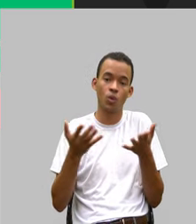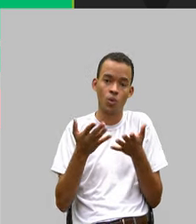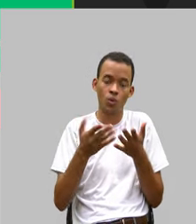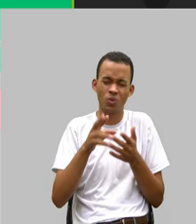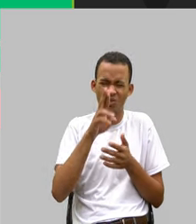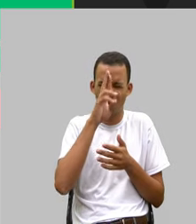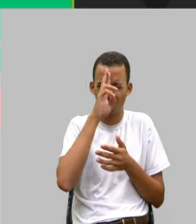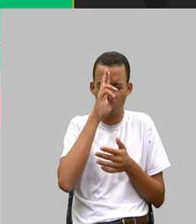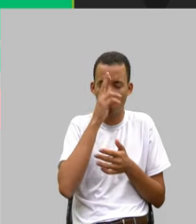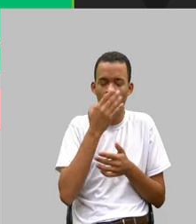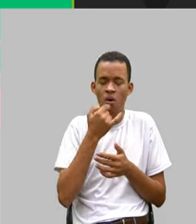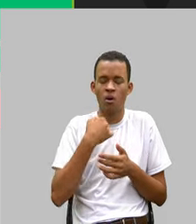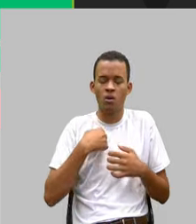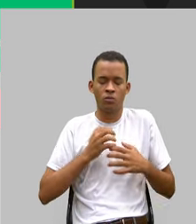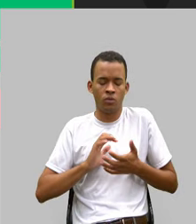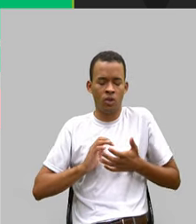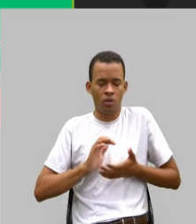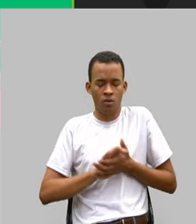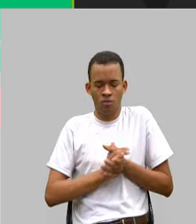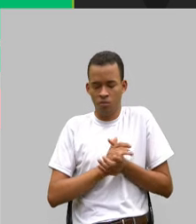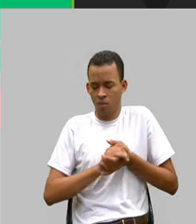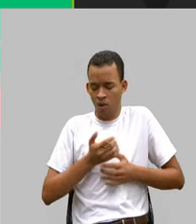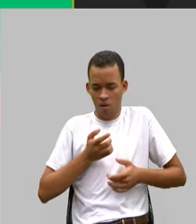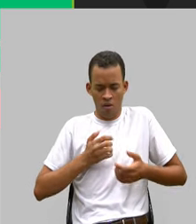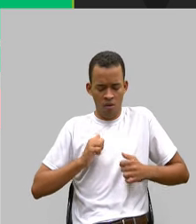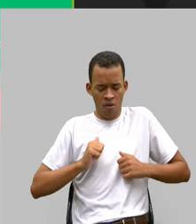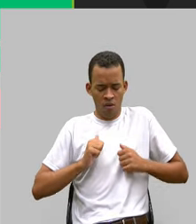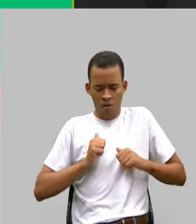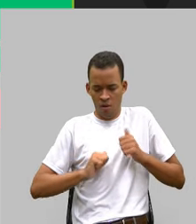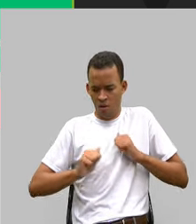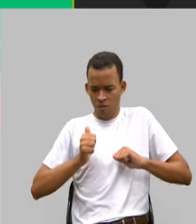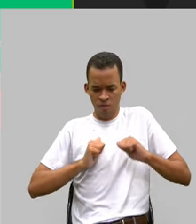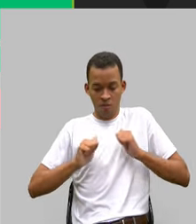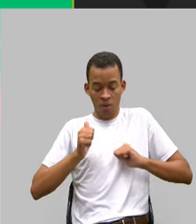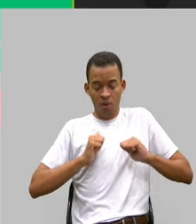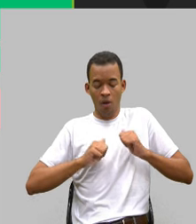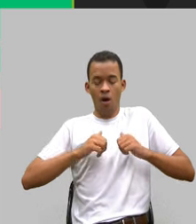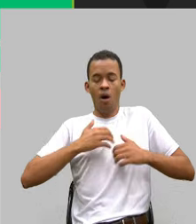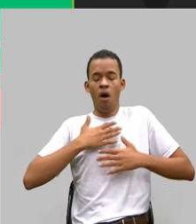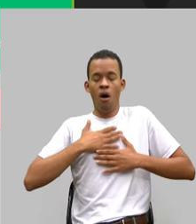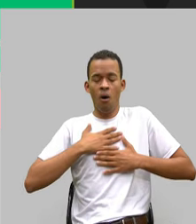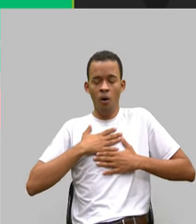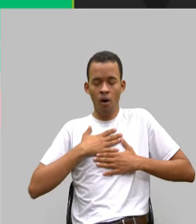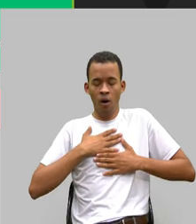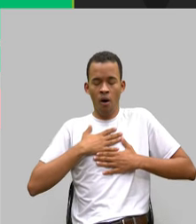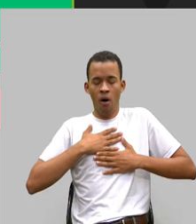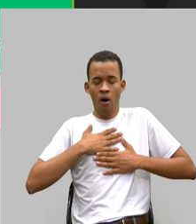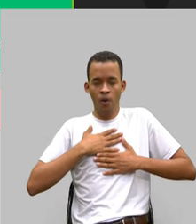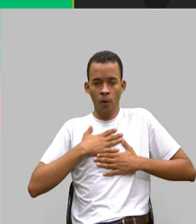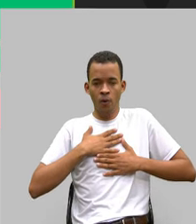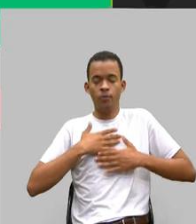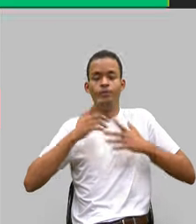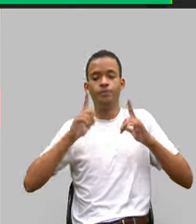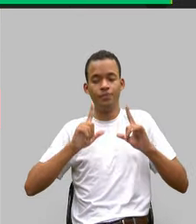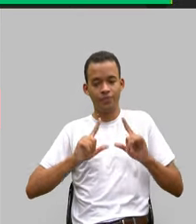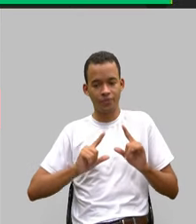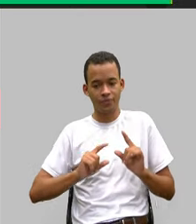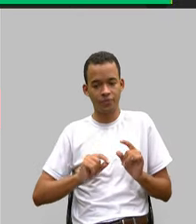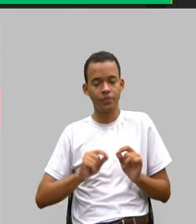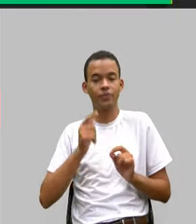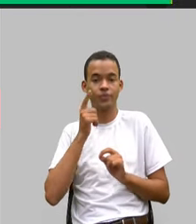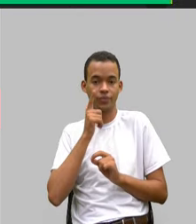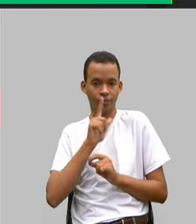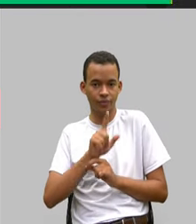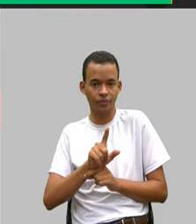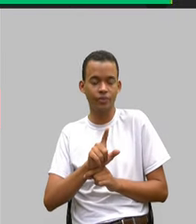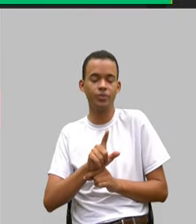respirei fundo me acalmei e consegui retomar sem precisar de usar um novo frontal então um cenário aí